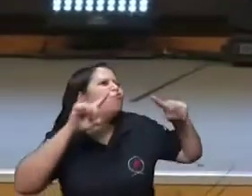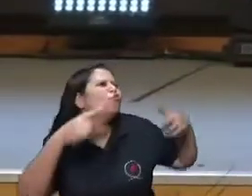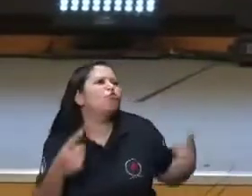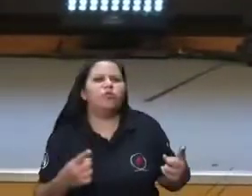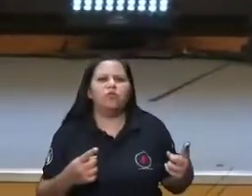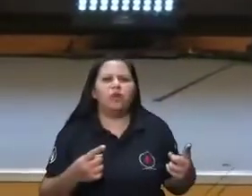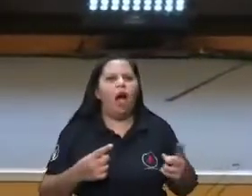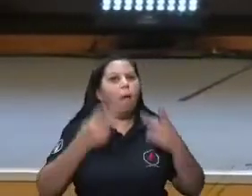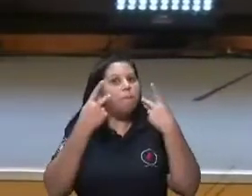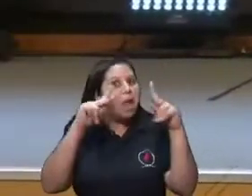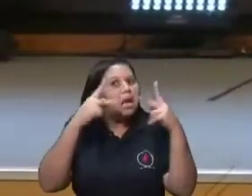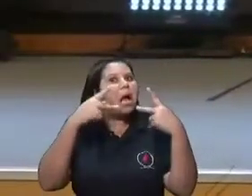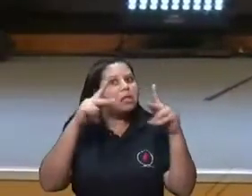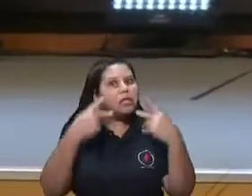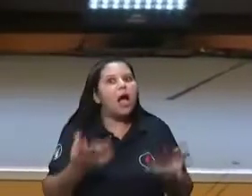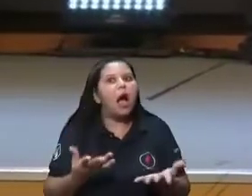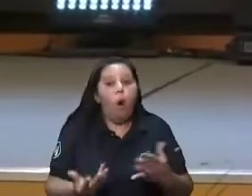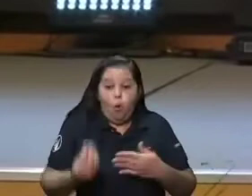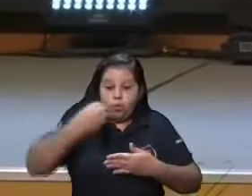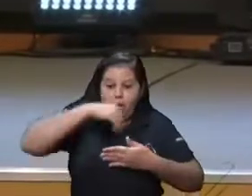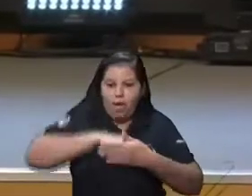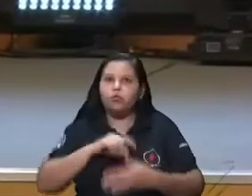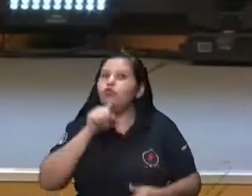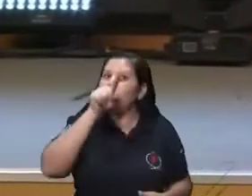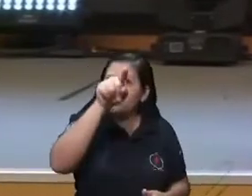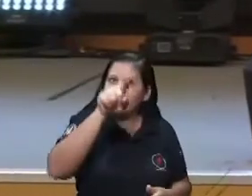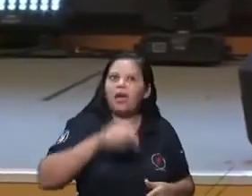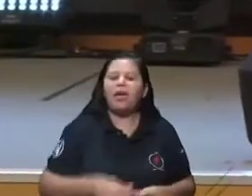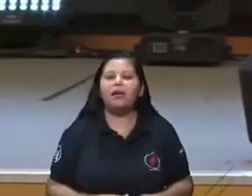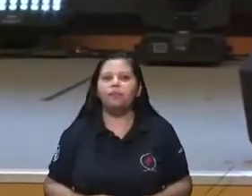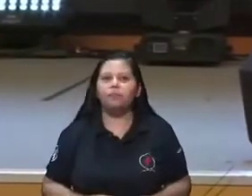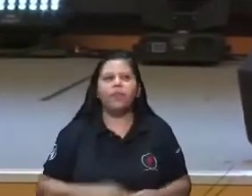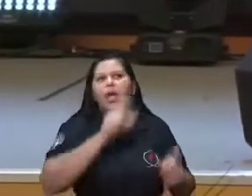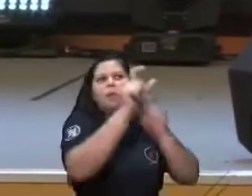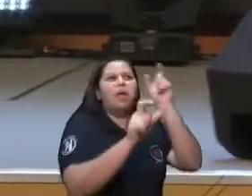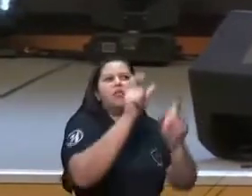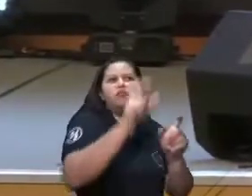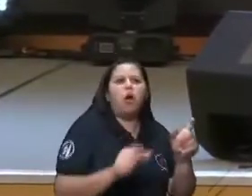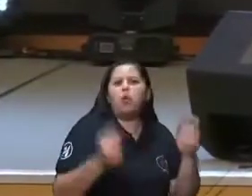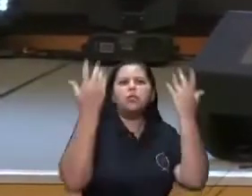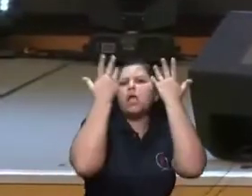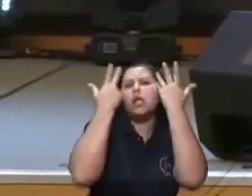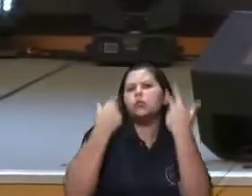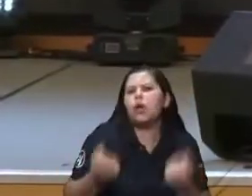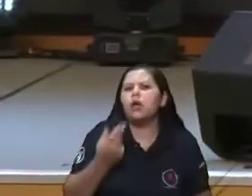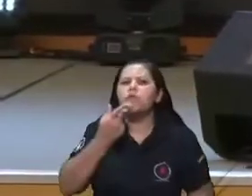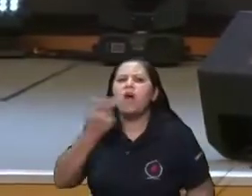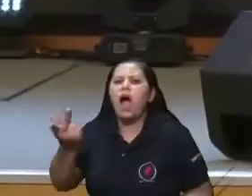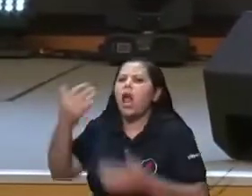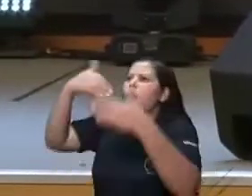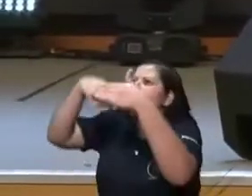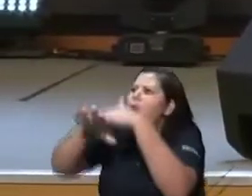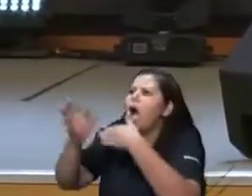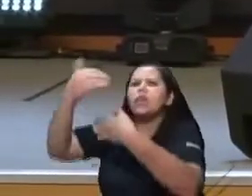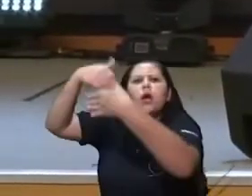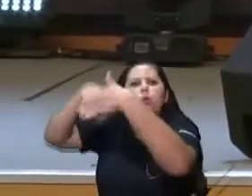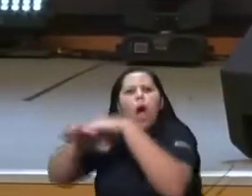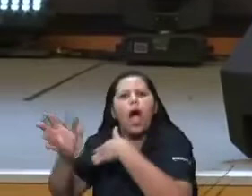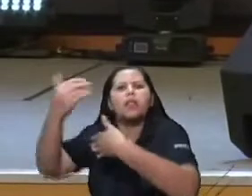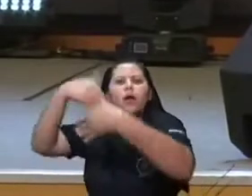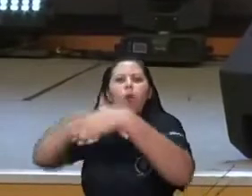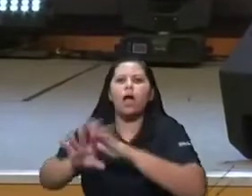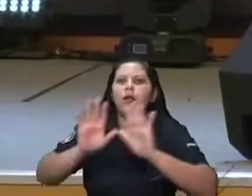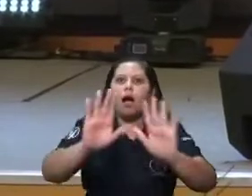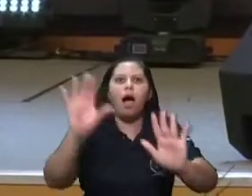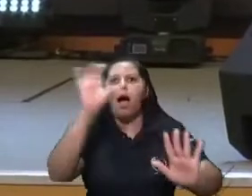proféticas aí dentro de você, e pais naturais dizem: guarde o que você tem, guarde o que você tem. Aí Deus